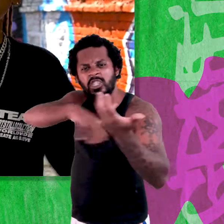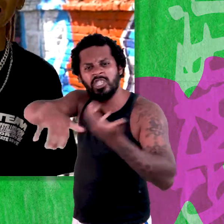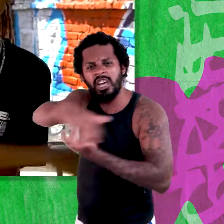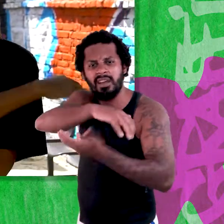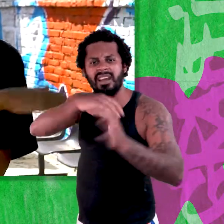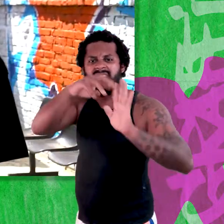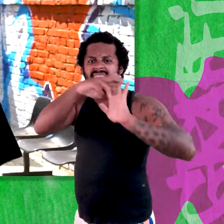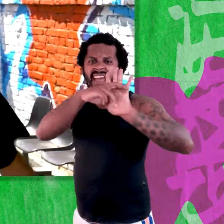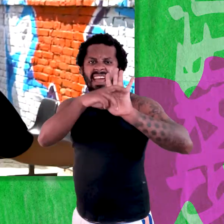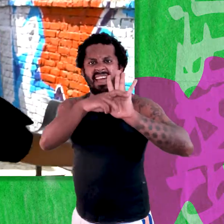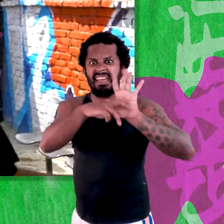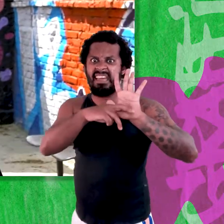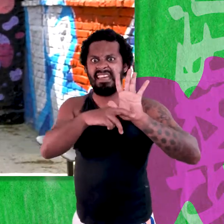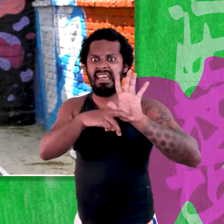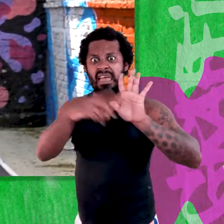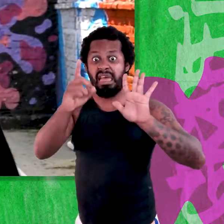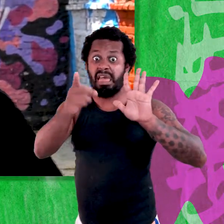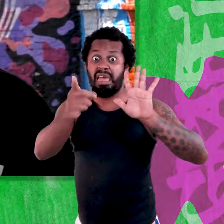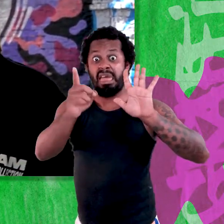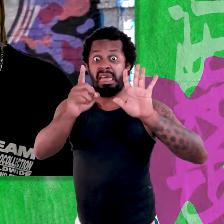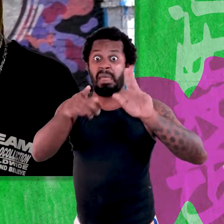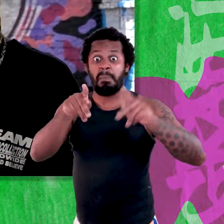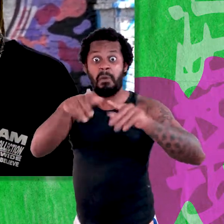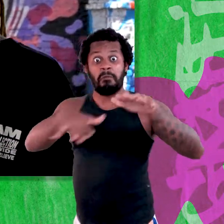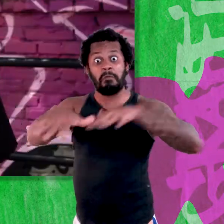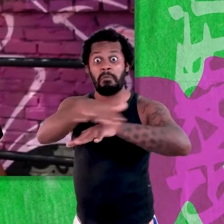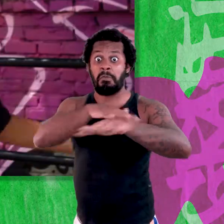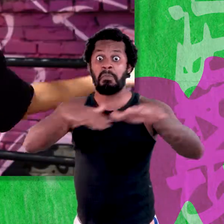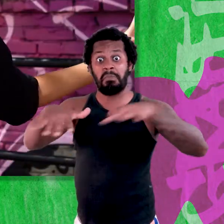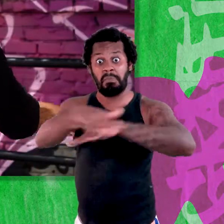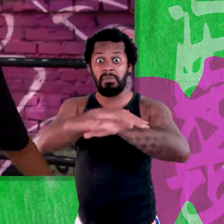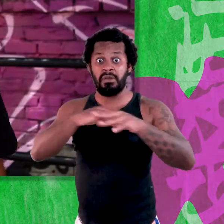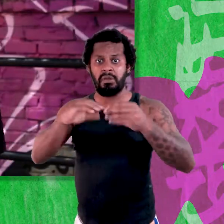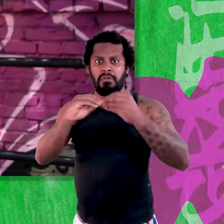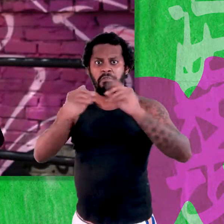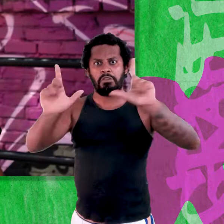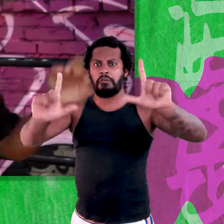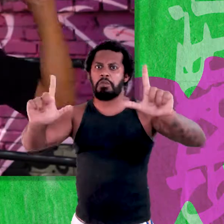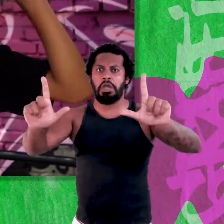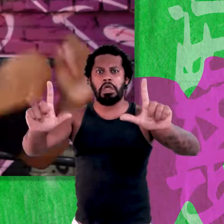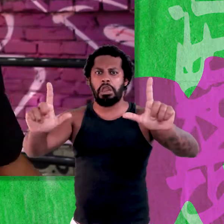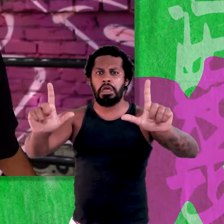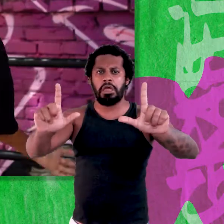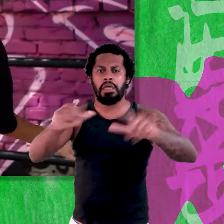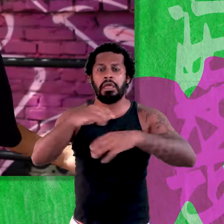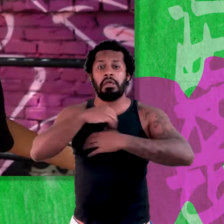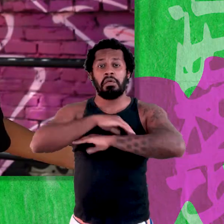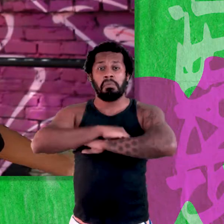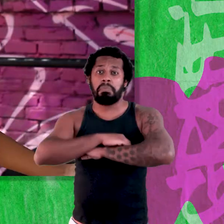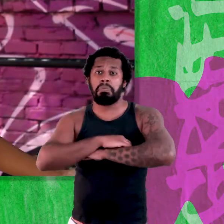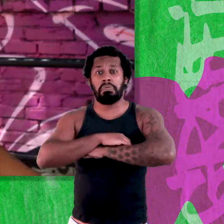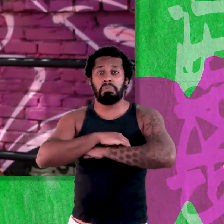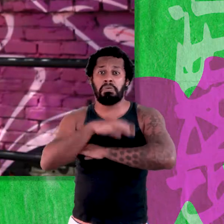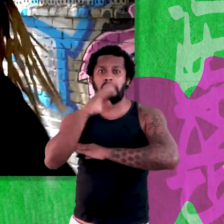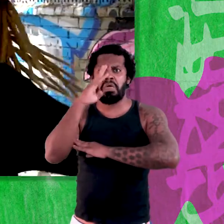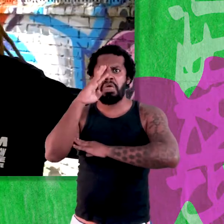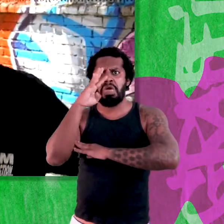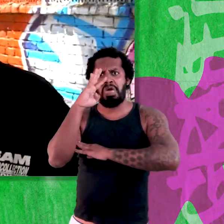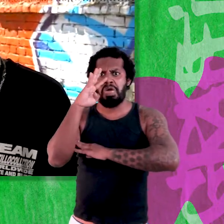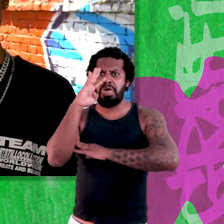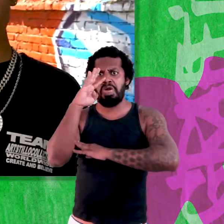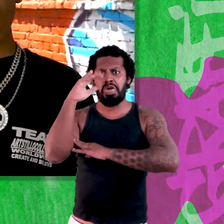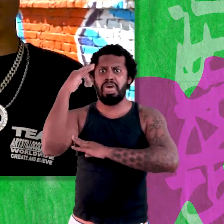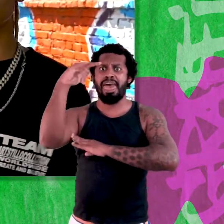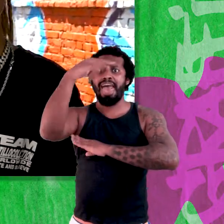criam regras e limites em põe a população nunca é uma das novas prende a atenção da tia